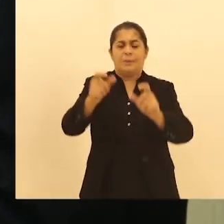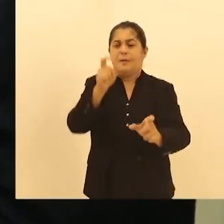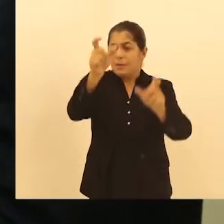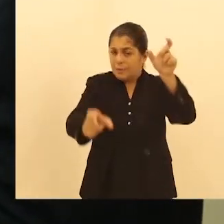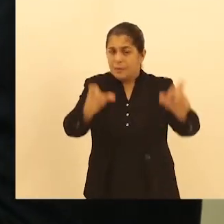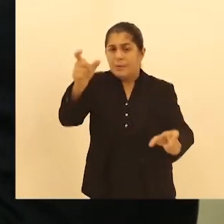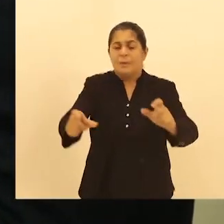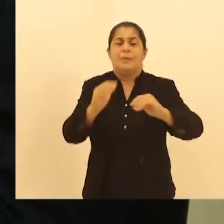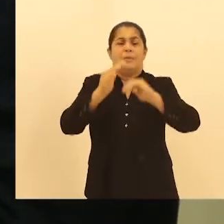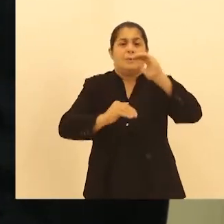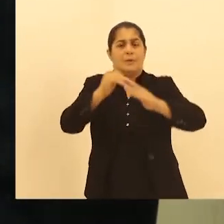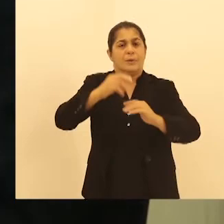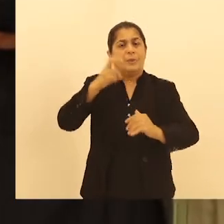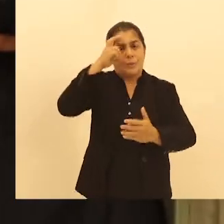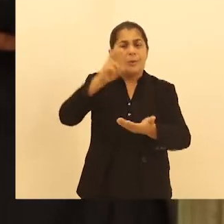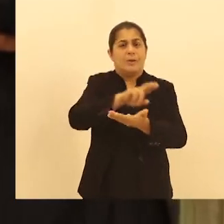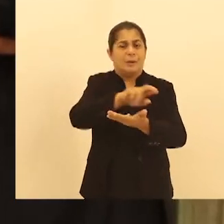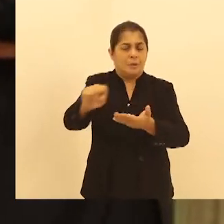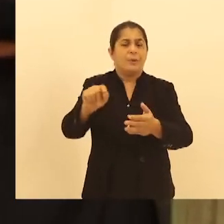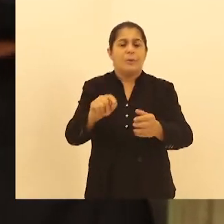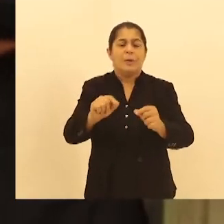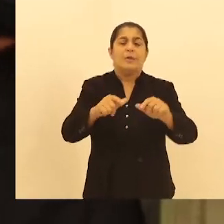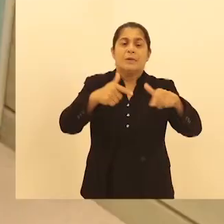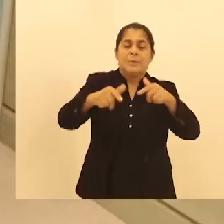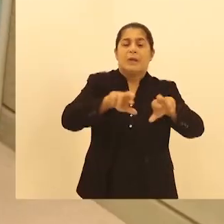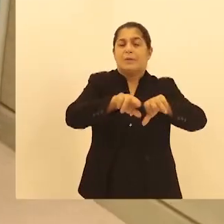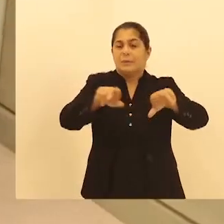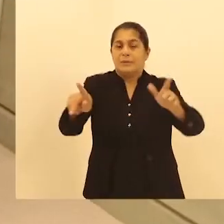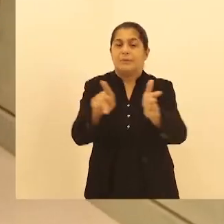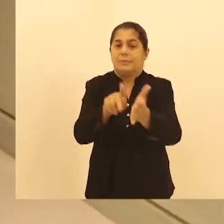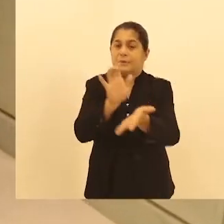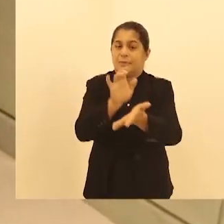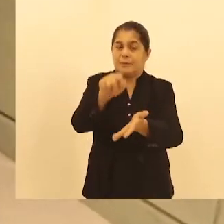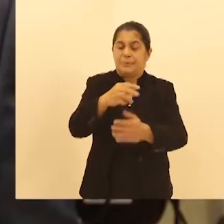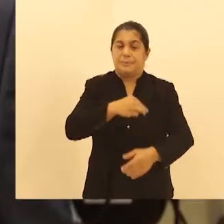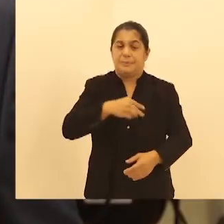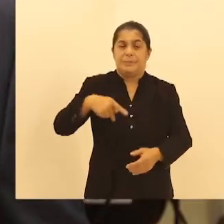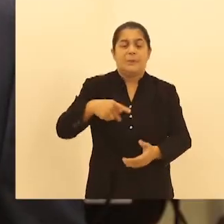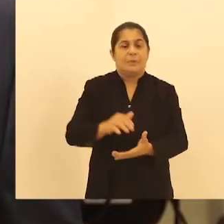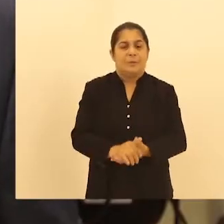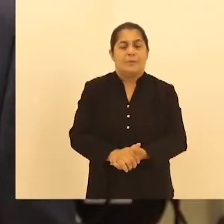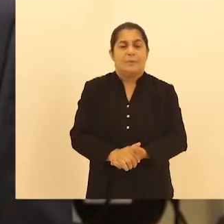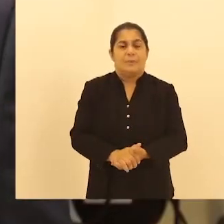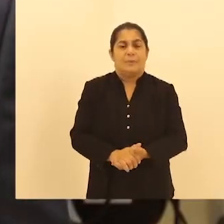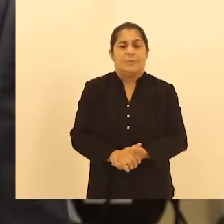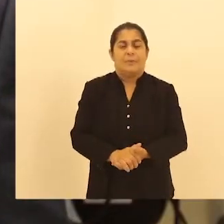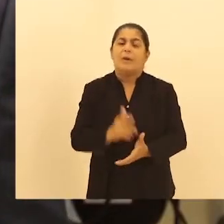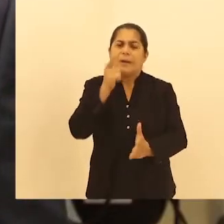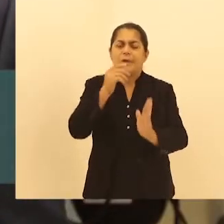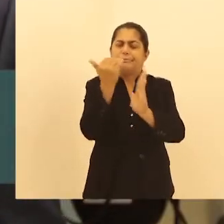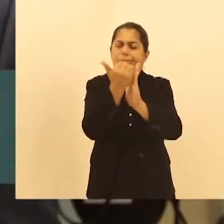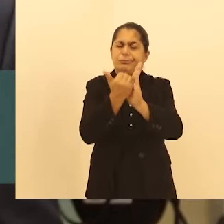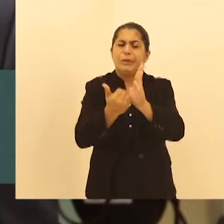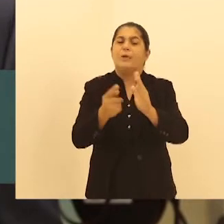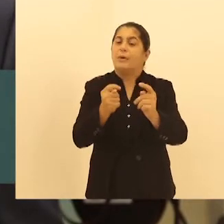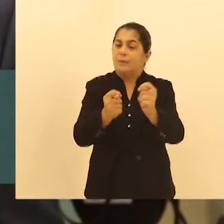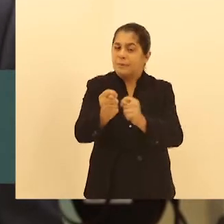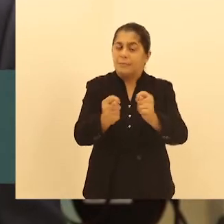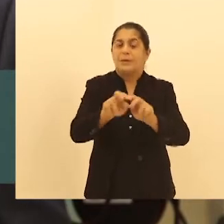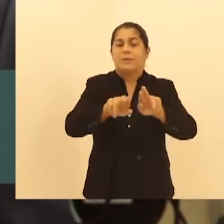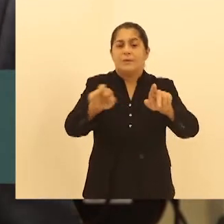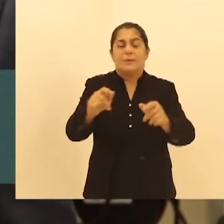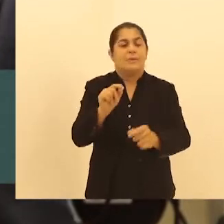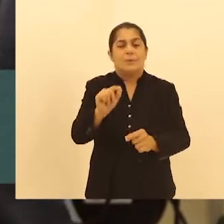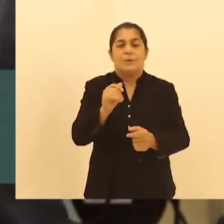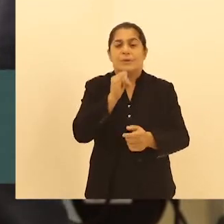profissional e cultural dos membros e servidores da instituição as vantagens são muitas primeiro no aspecto economia